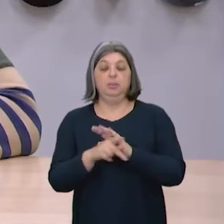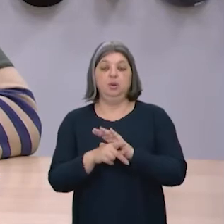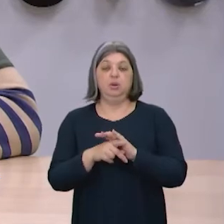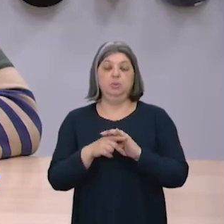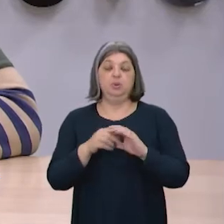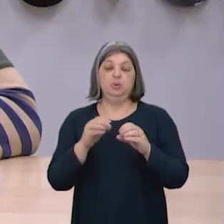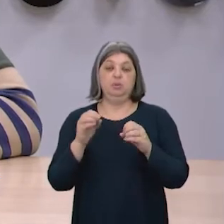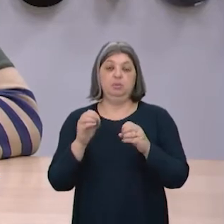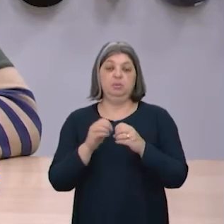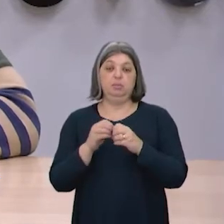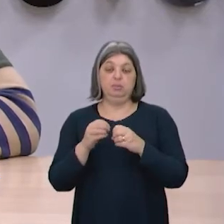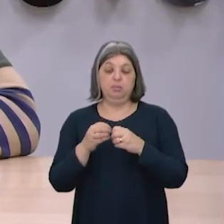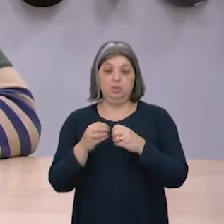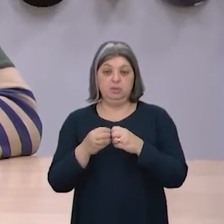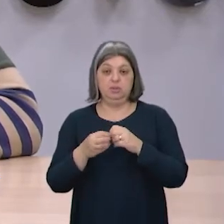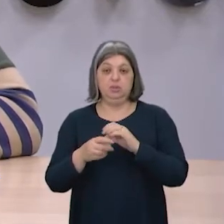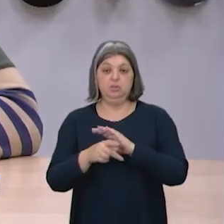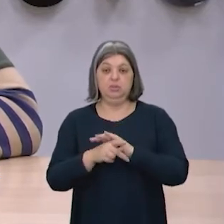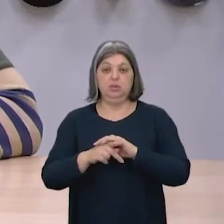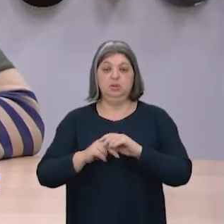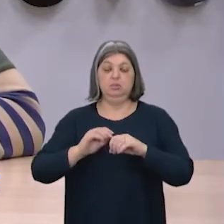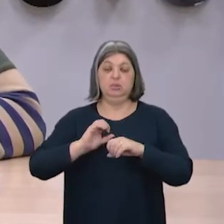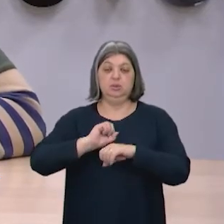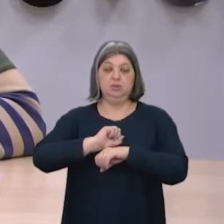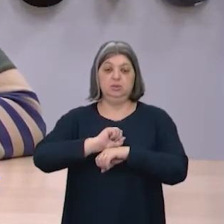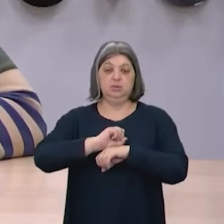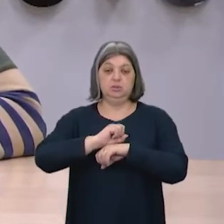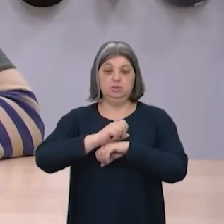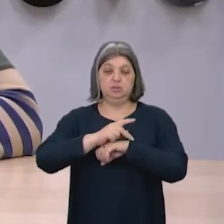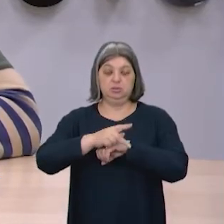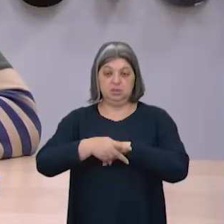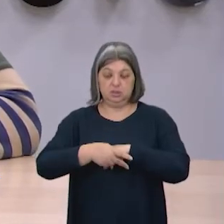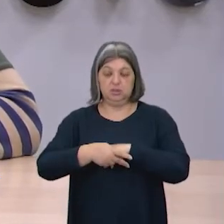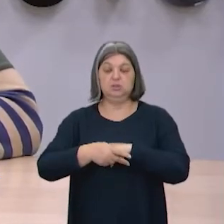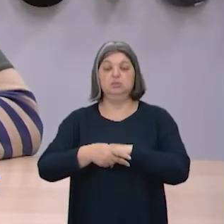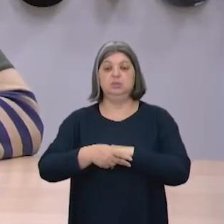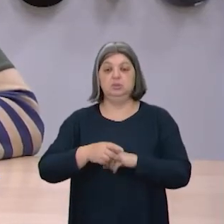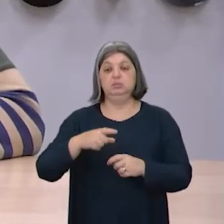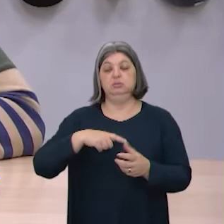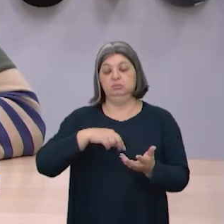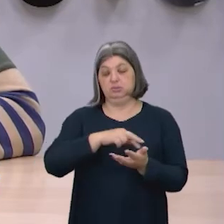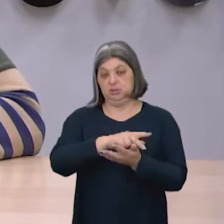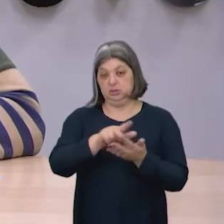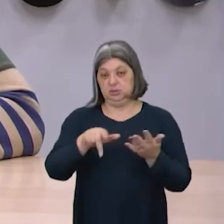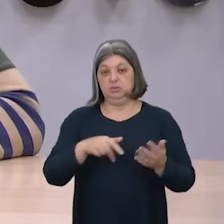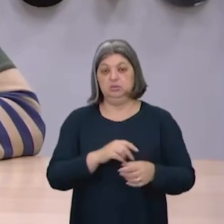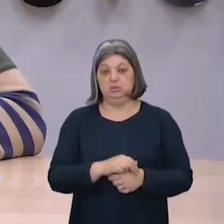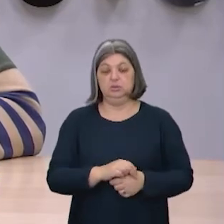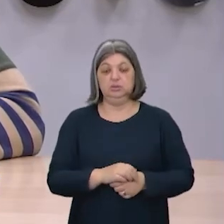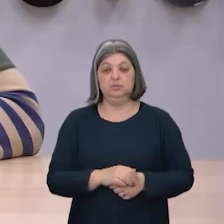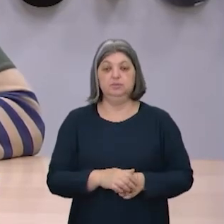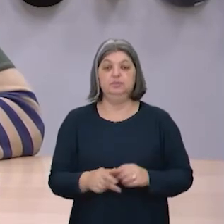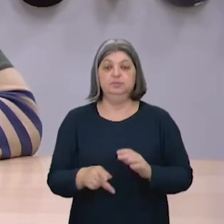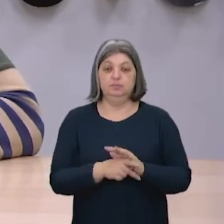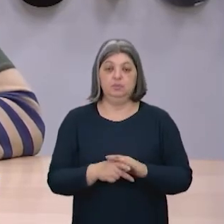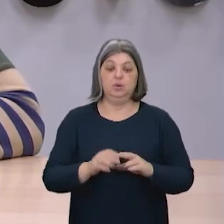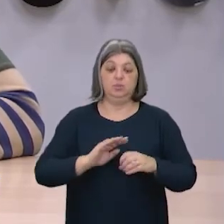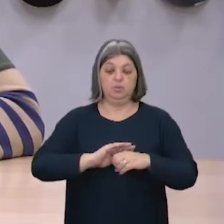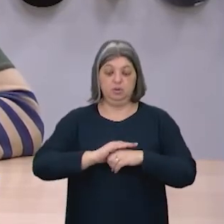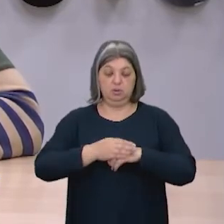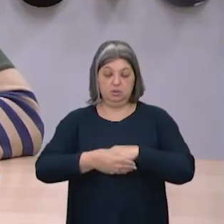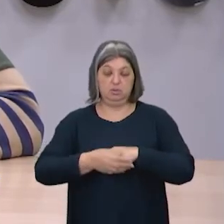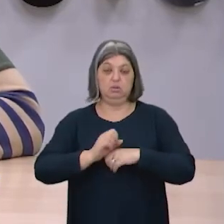citoplasma, e colocava ali, puxava a setinha de tudo que eu estava fazendo a observação, né, naquela minha lâmina,